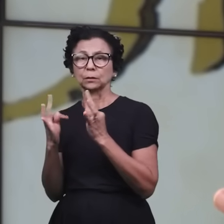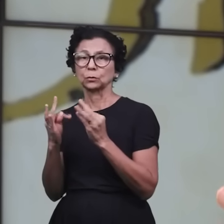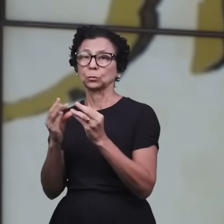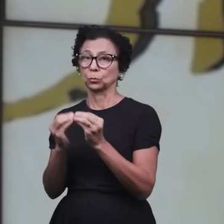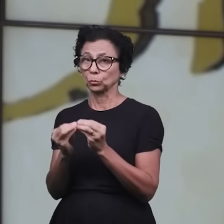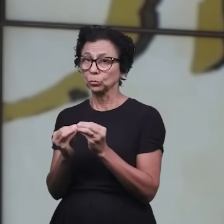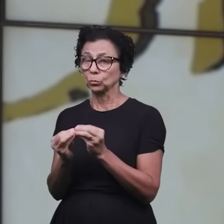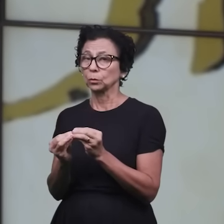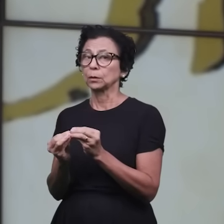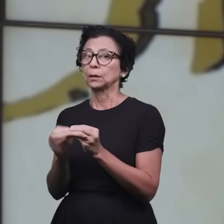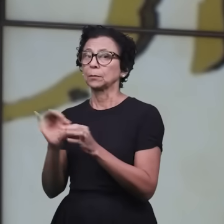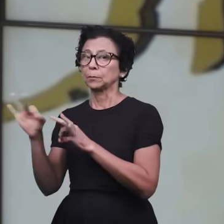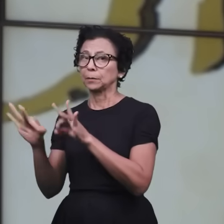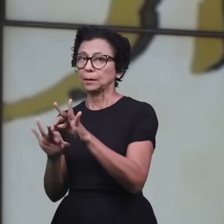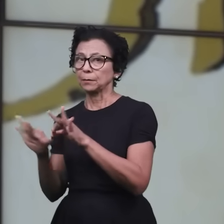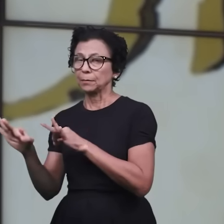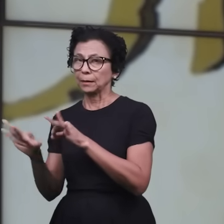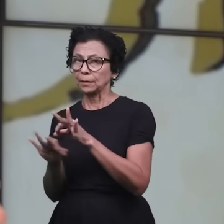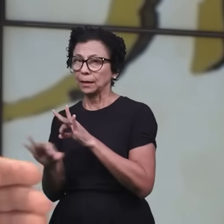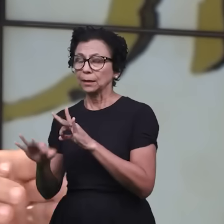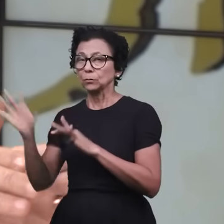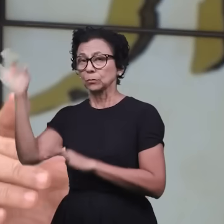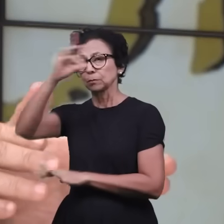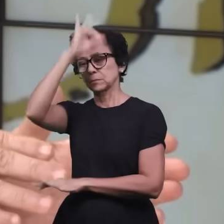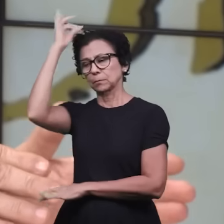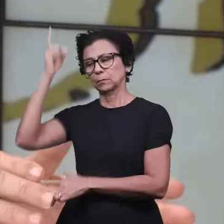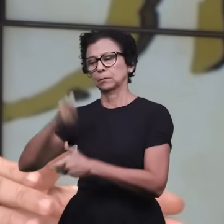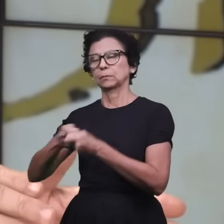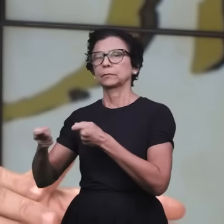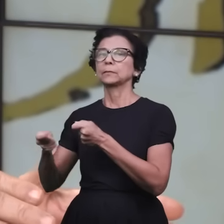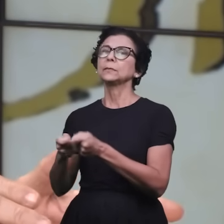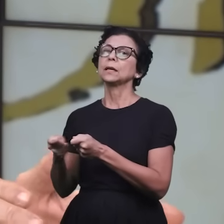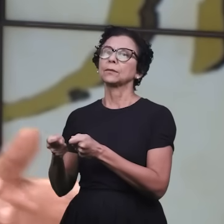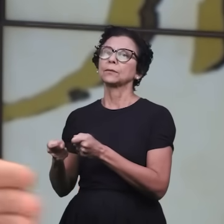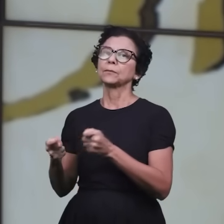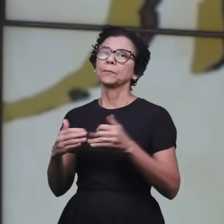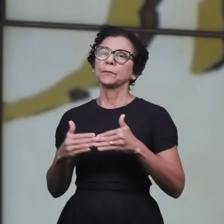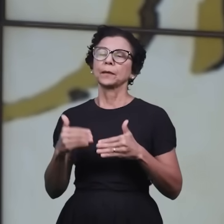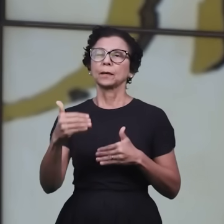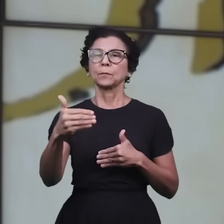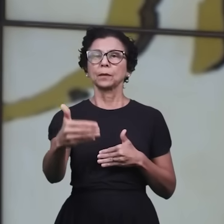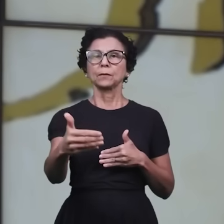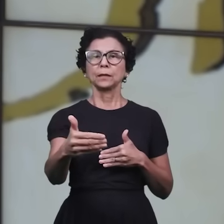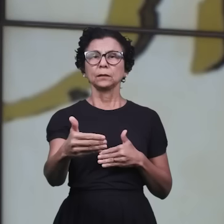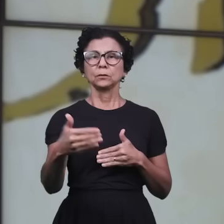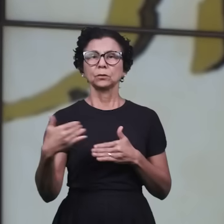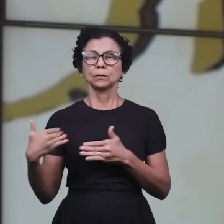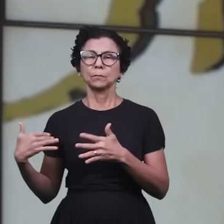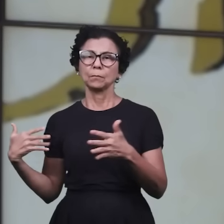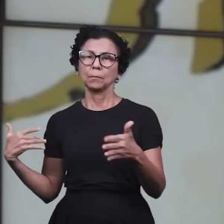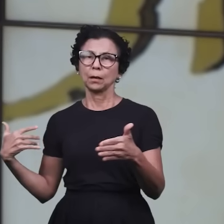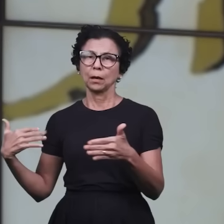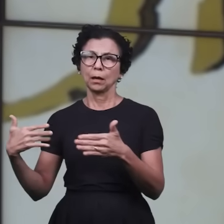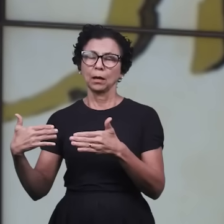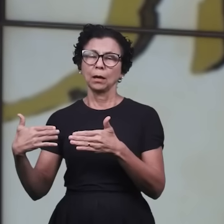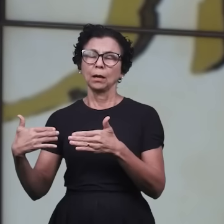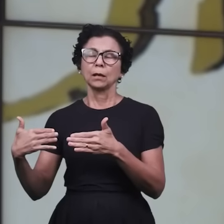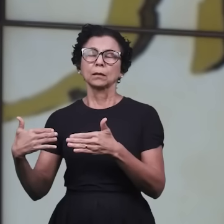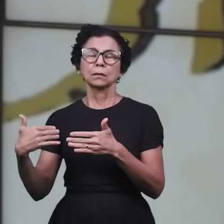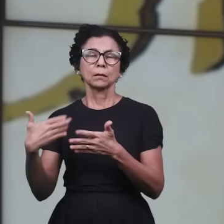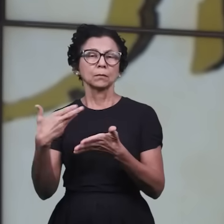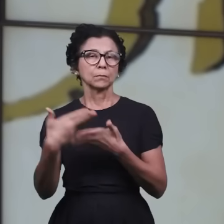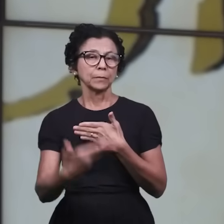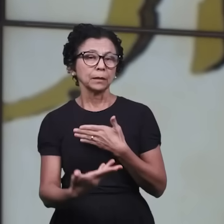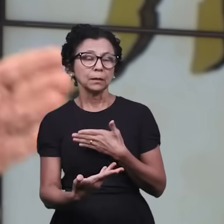feito dentro de uma igreja que estava sob o governo do Espírito Santo na época. Agora, elas perderam isso, nós vemos dentro